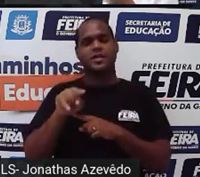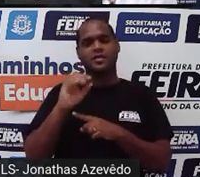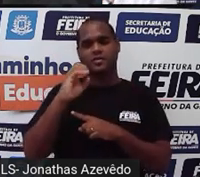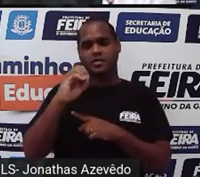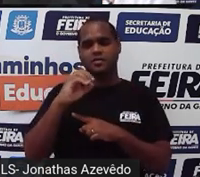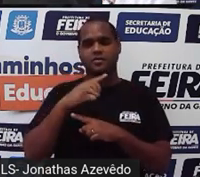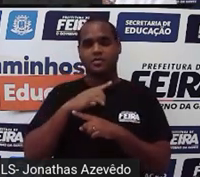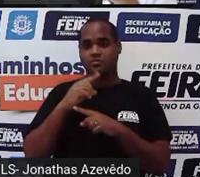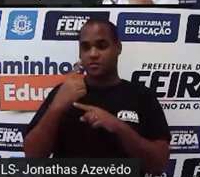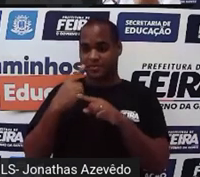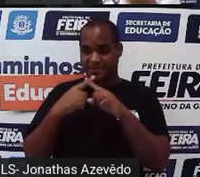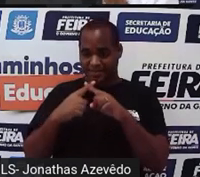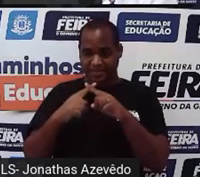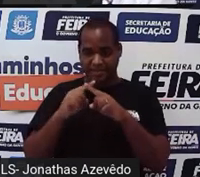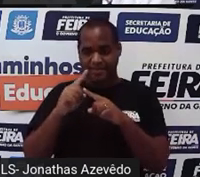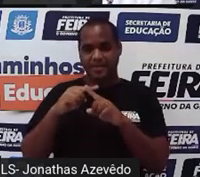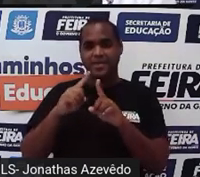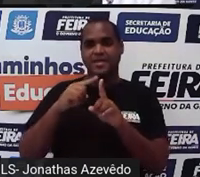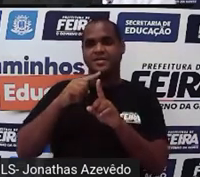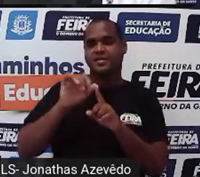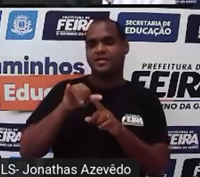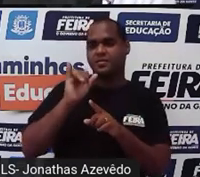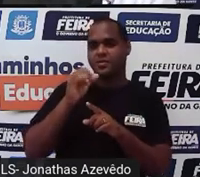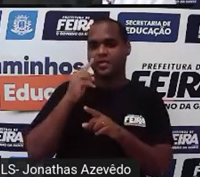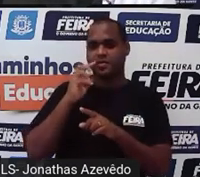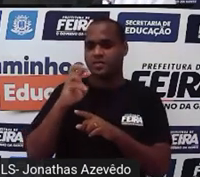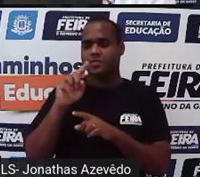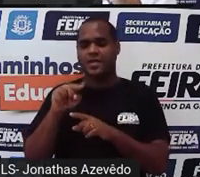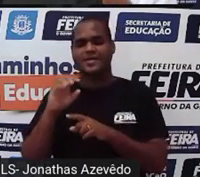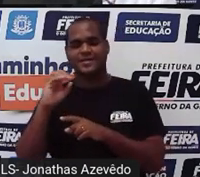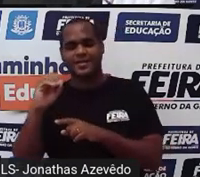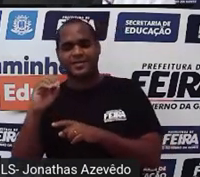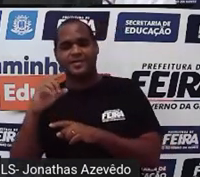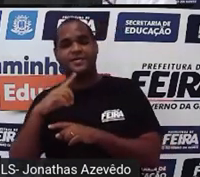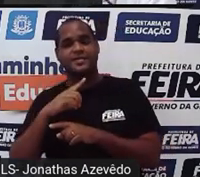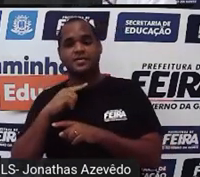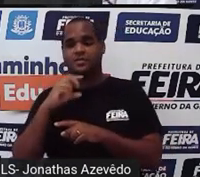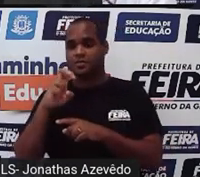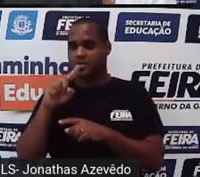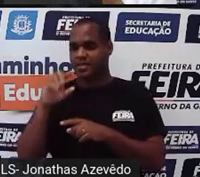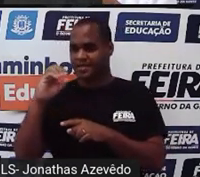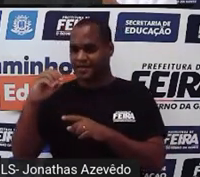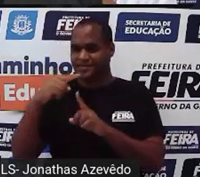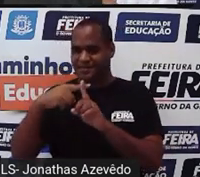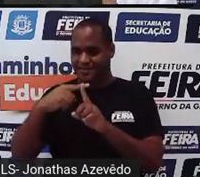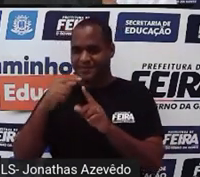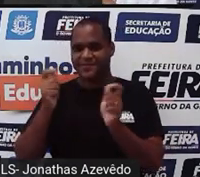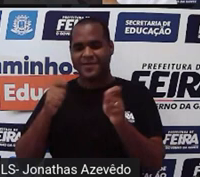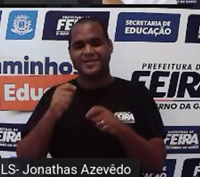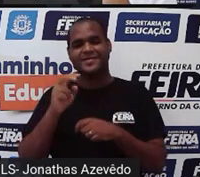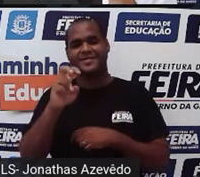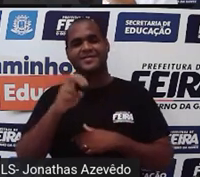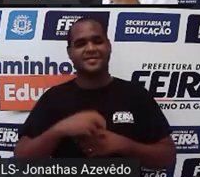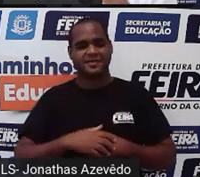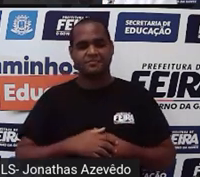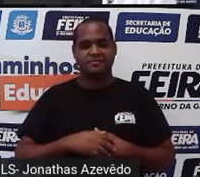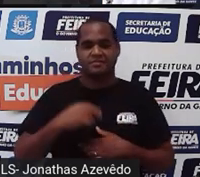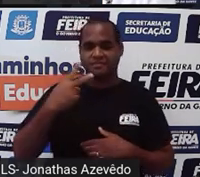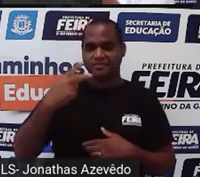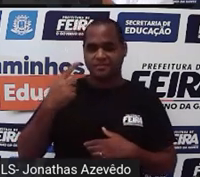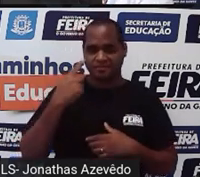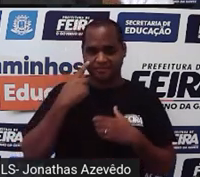então X + Y fica assim com mais 0 = 55 mais era cinco agora na segunda